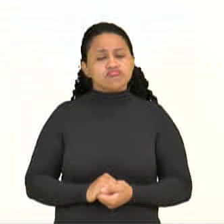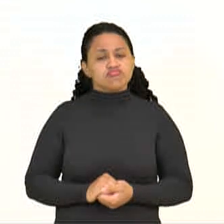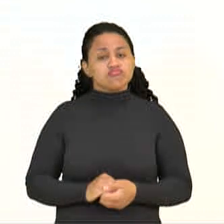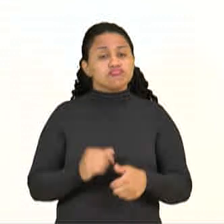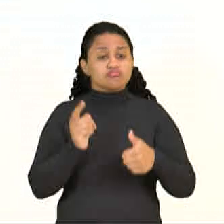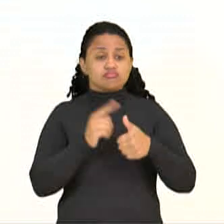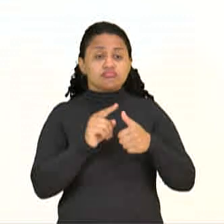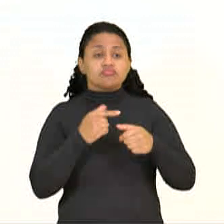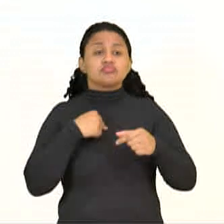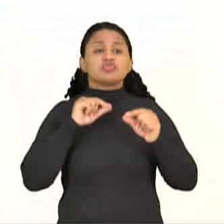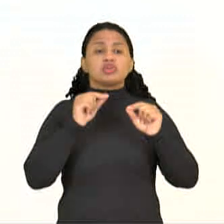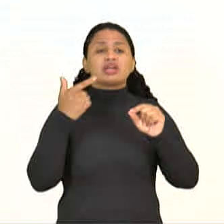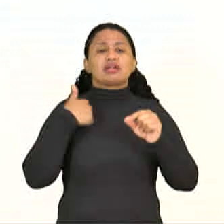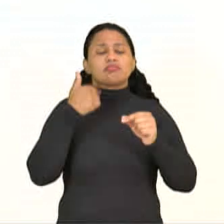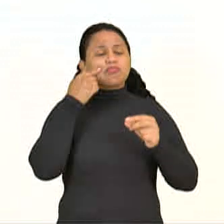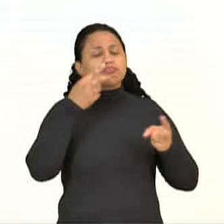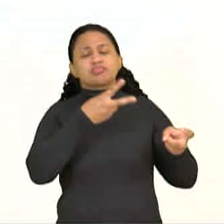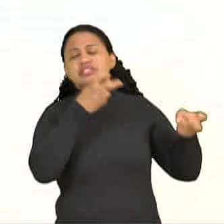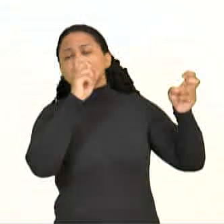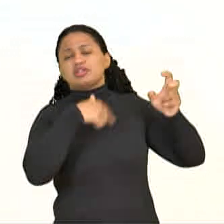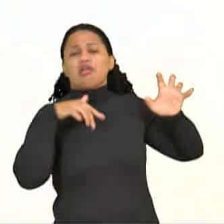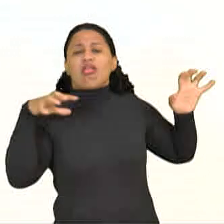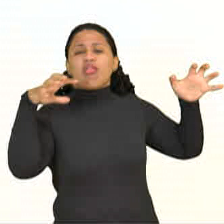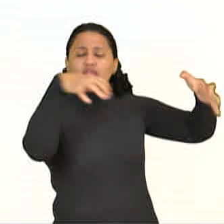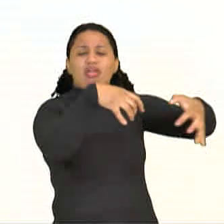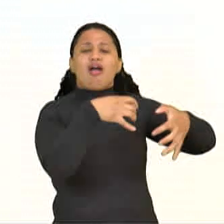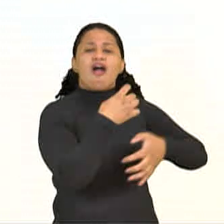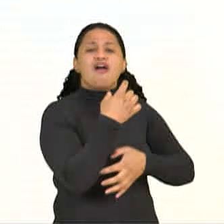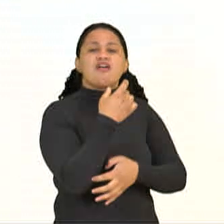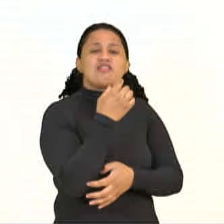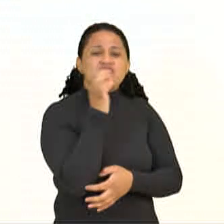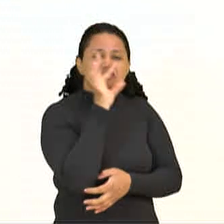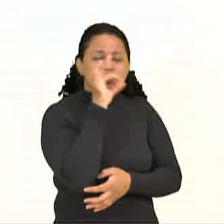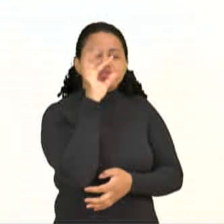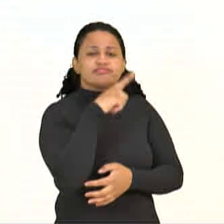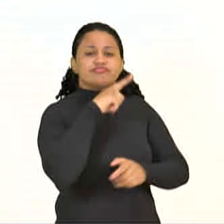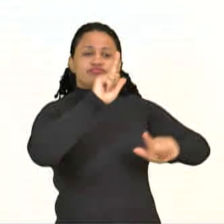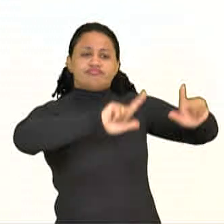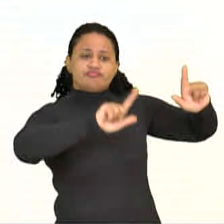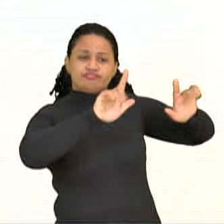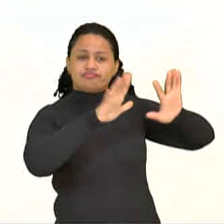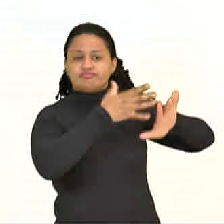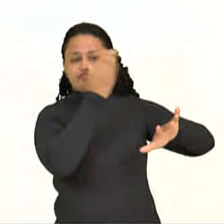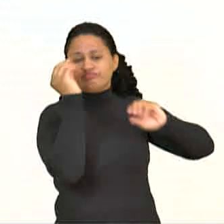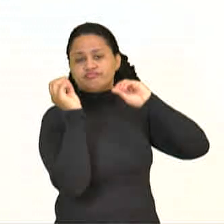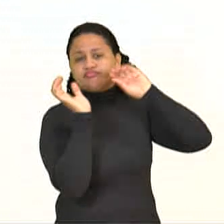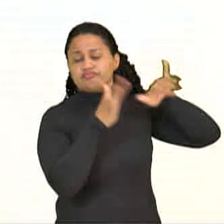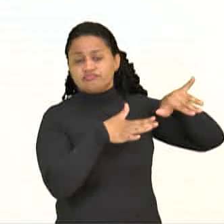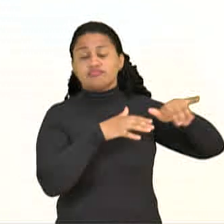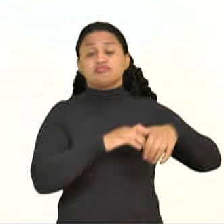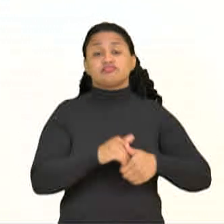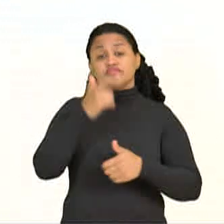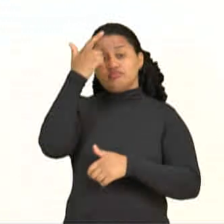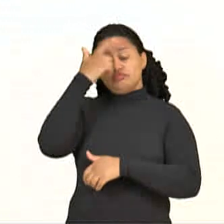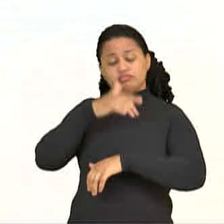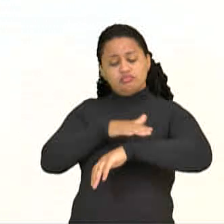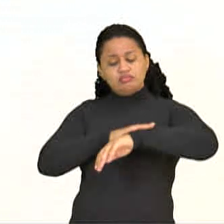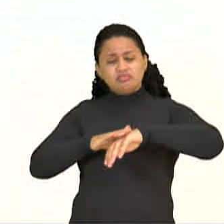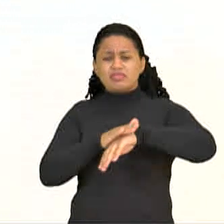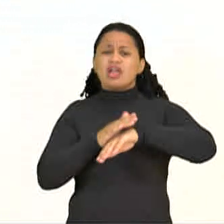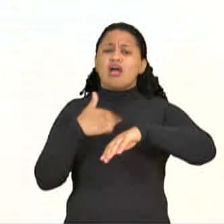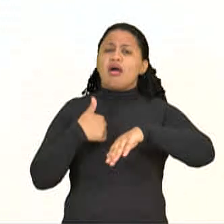Primeiramente, esqueçam aquela visão do monstro verde na televisão. Bem, a pele dele era